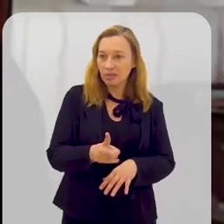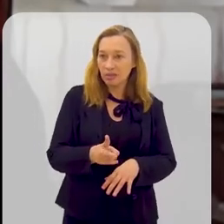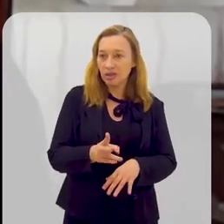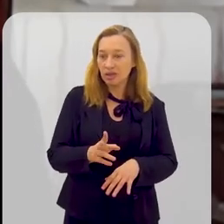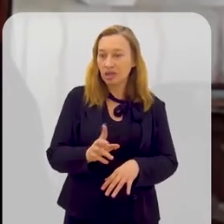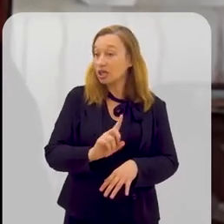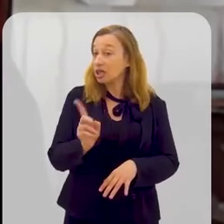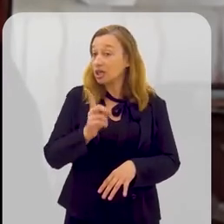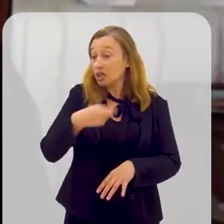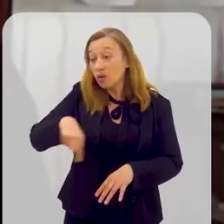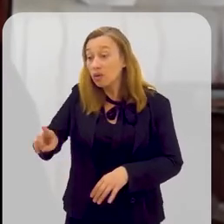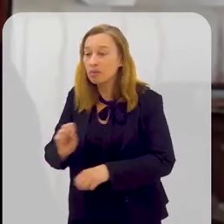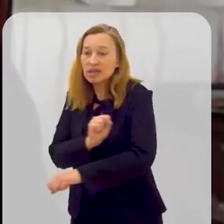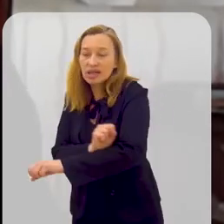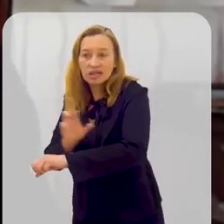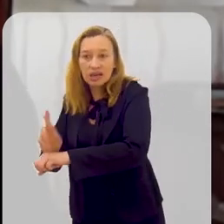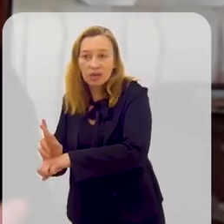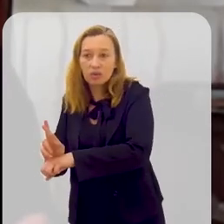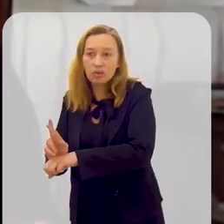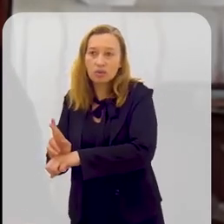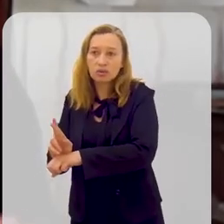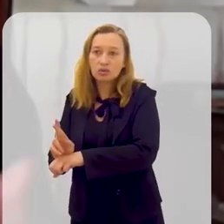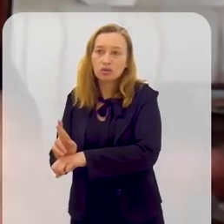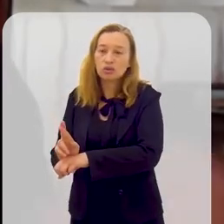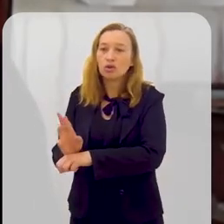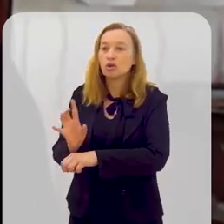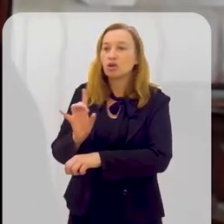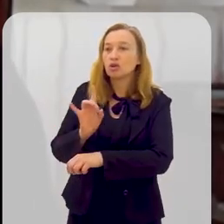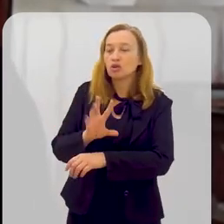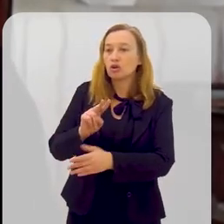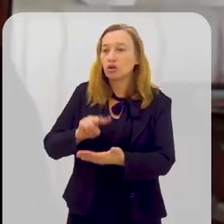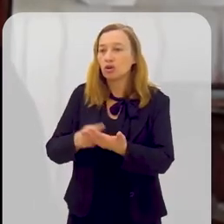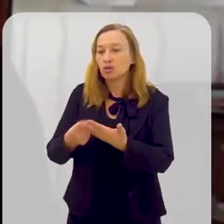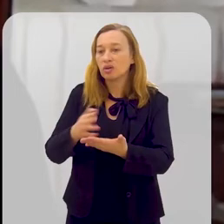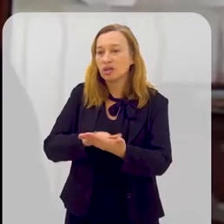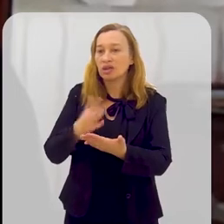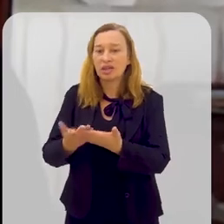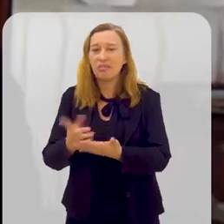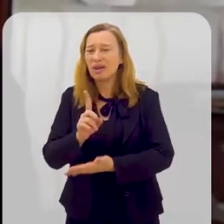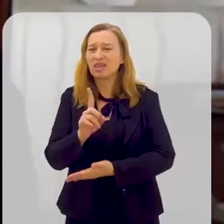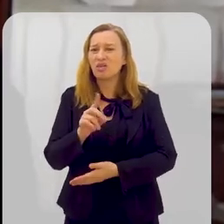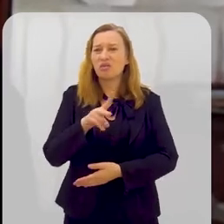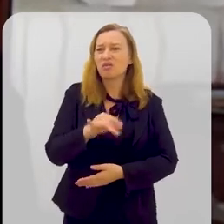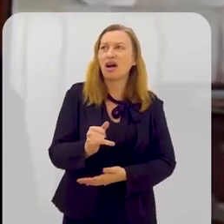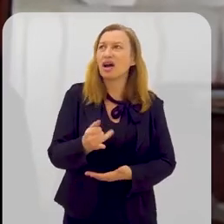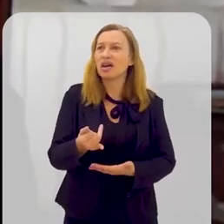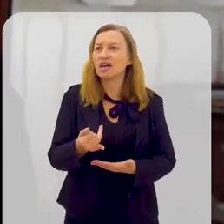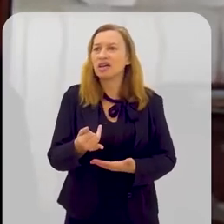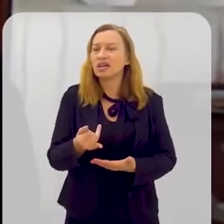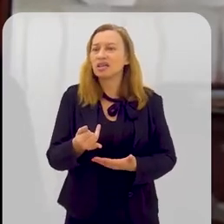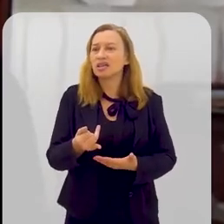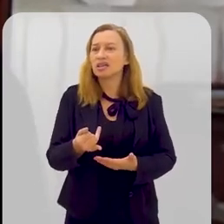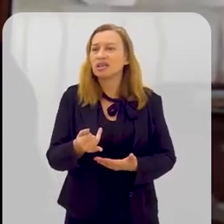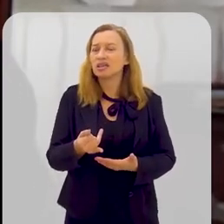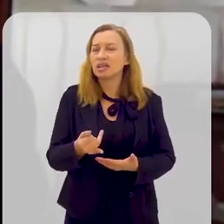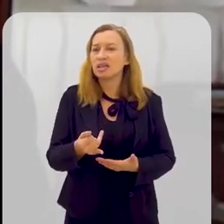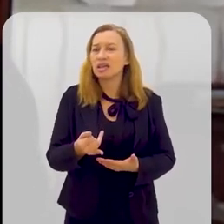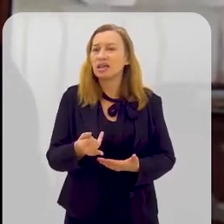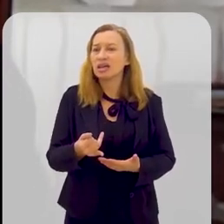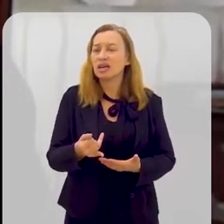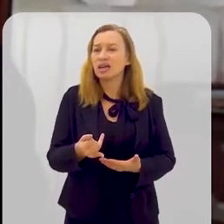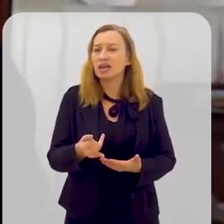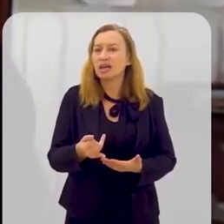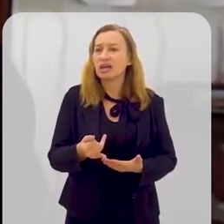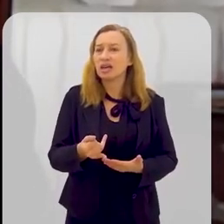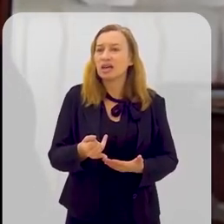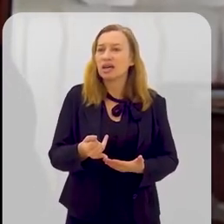e sem frequentar o atendimento educacional especializado apenas com o intérprete ela não vai ter os